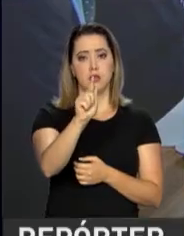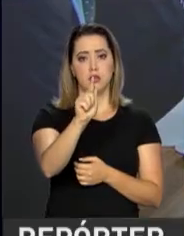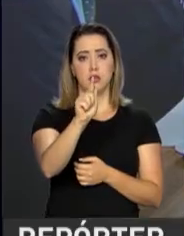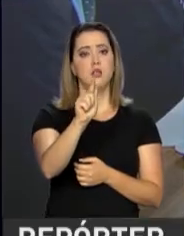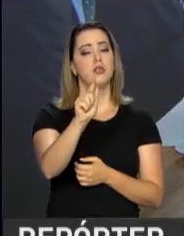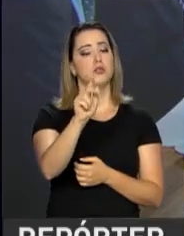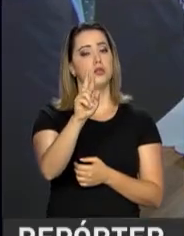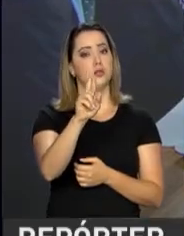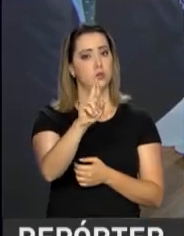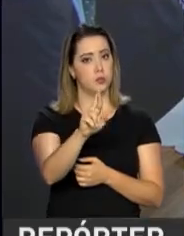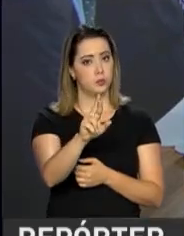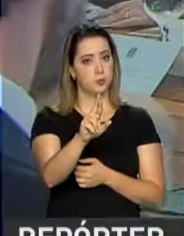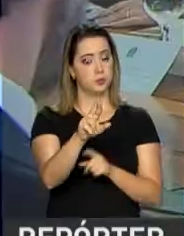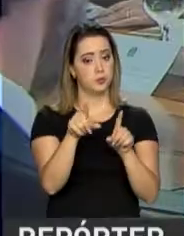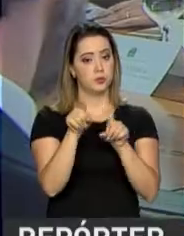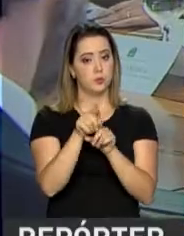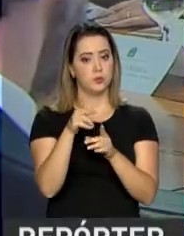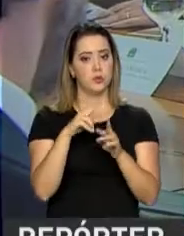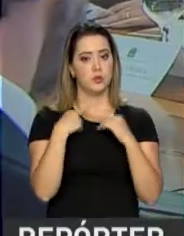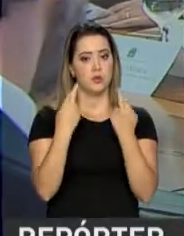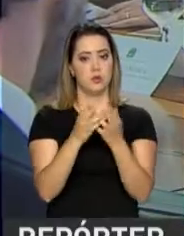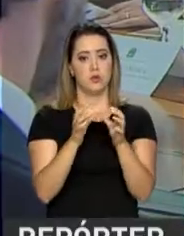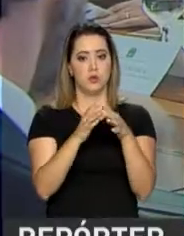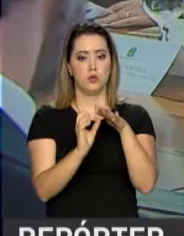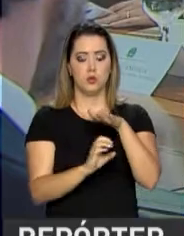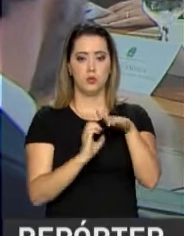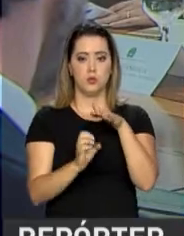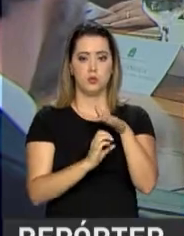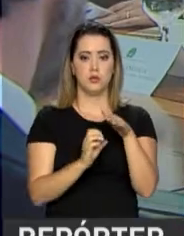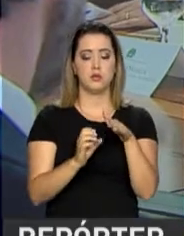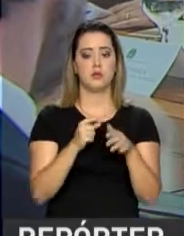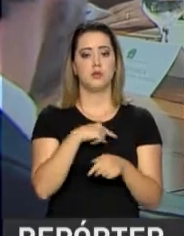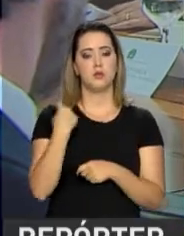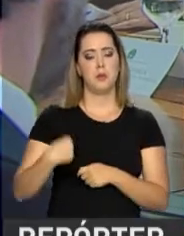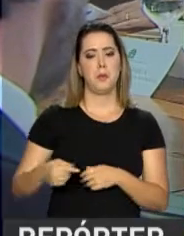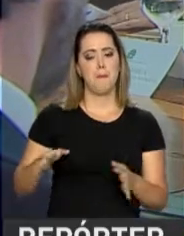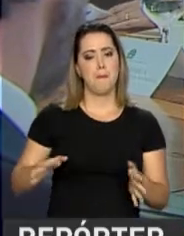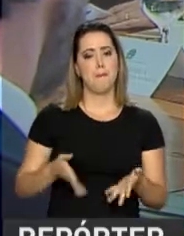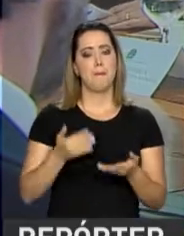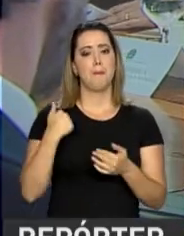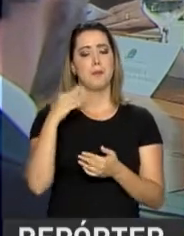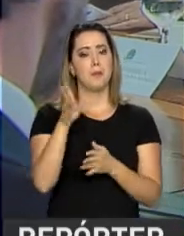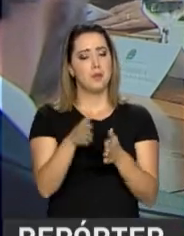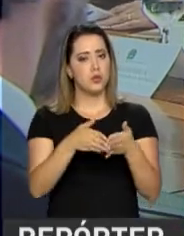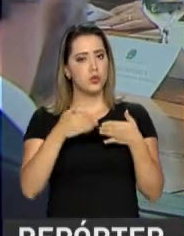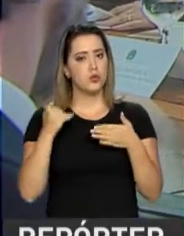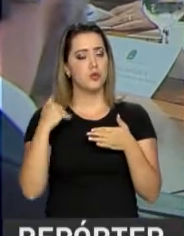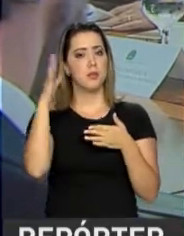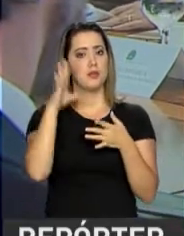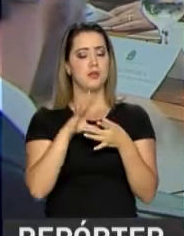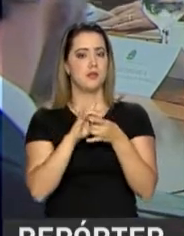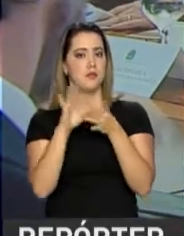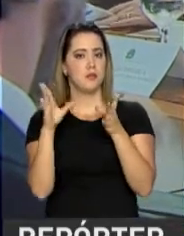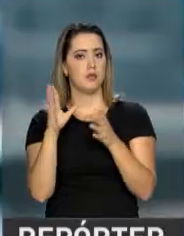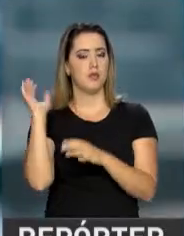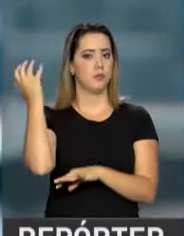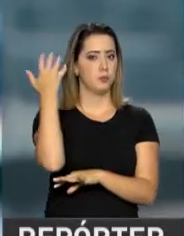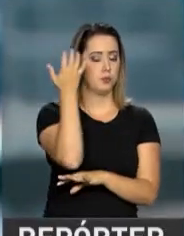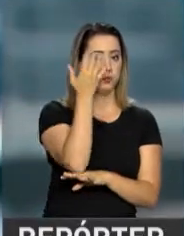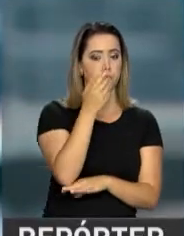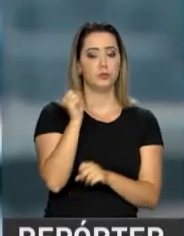reuniu com empresários chineses entre os pedidos mais agilidade em licenças ambientais para obras